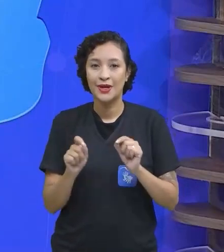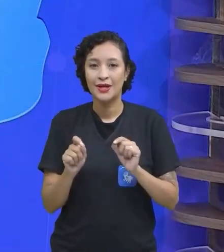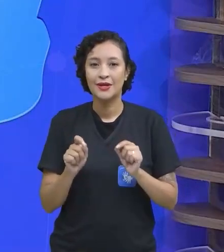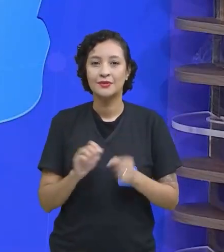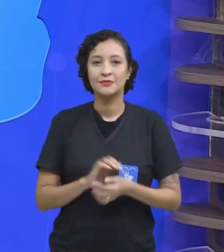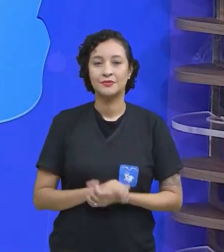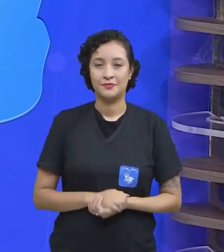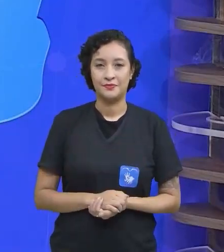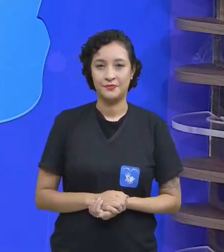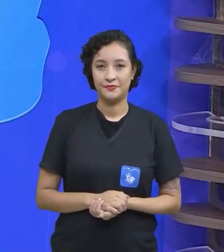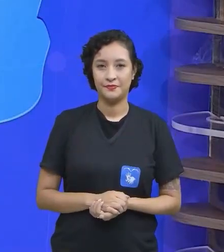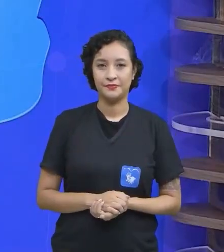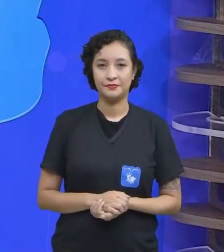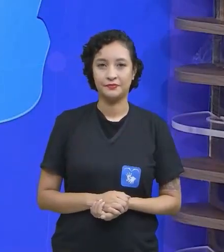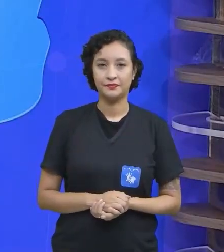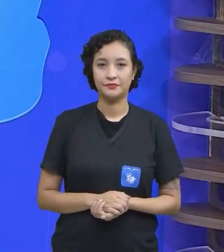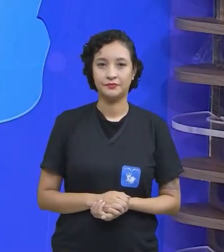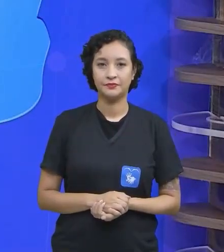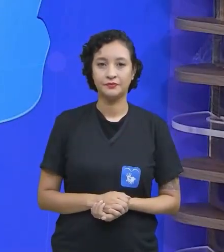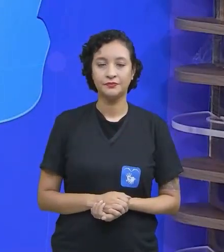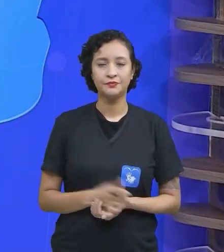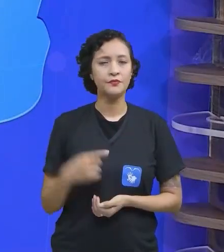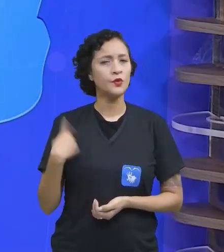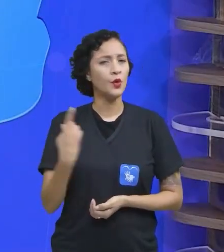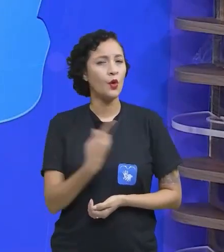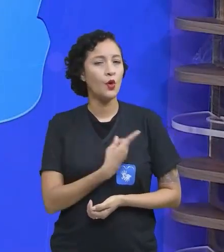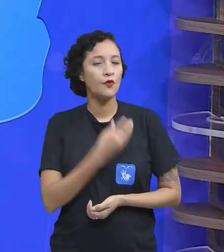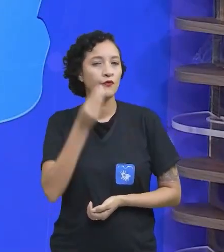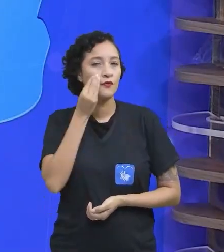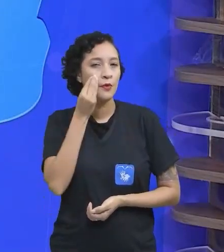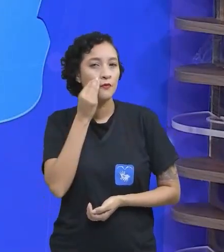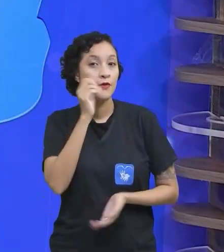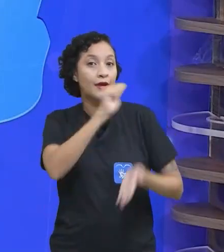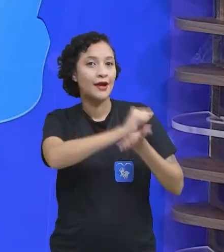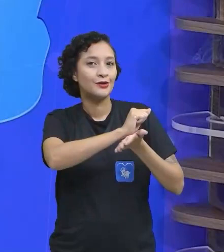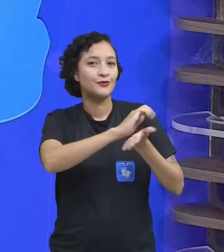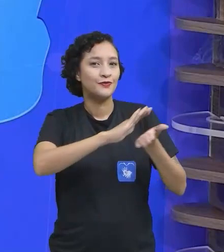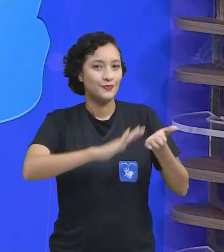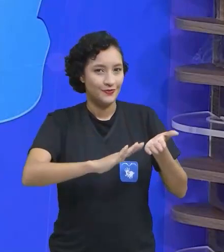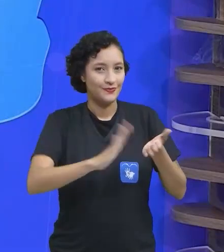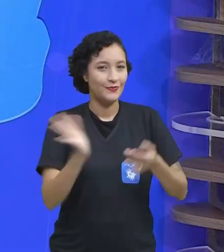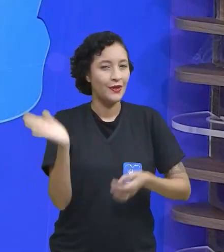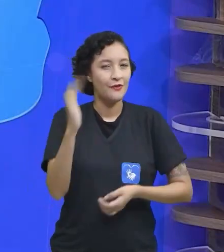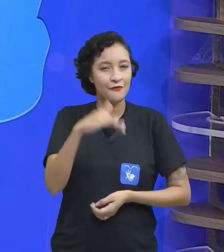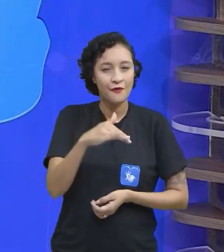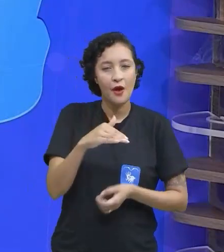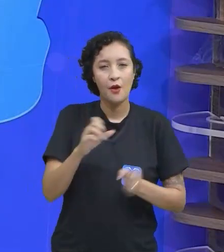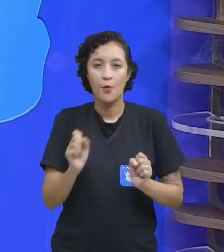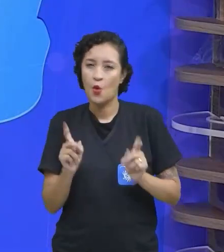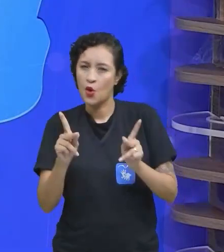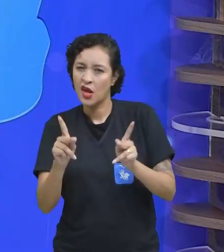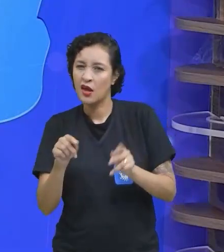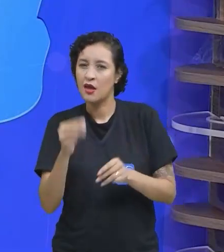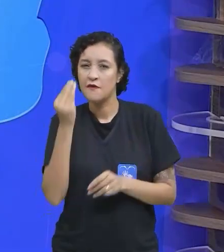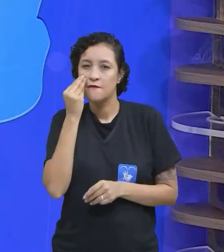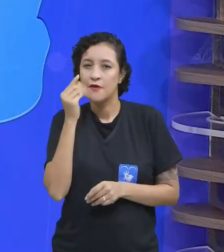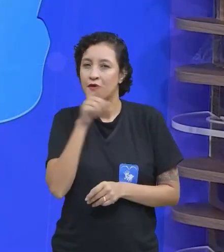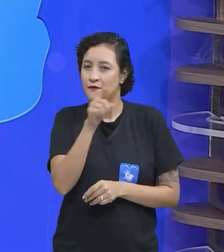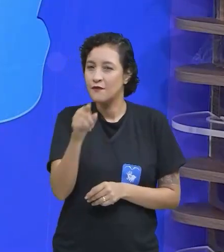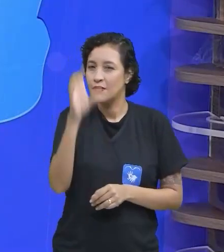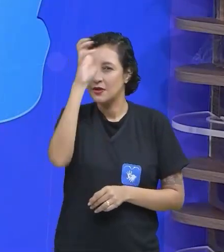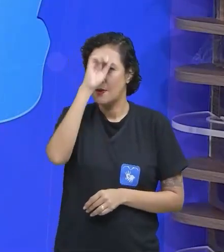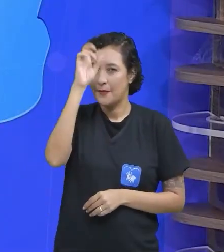nós irmos para o exercitando, né? Para saber se está tudo ok, se vocês aprenderam mesmo tudo que é para